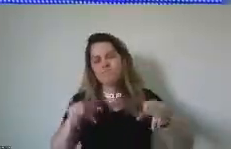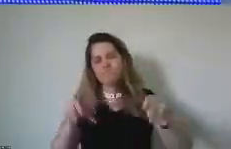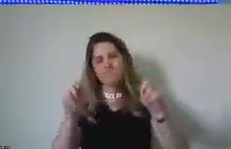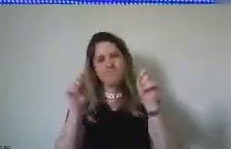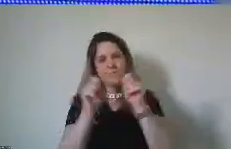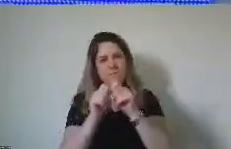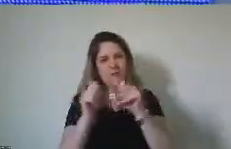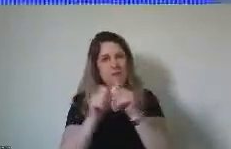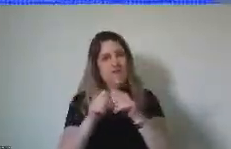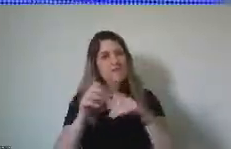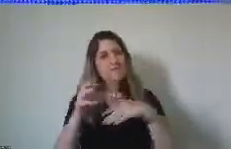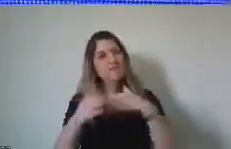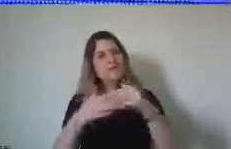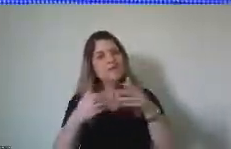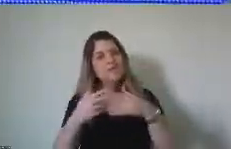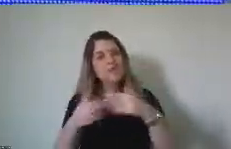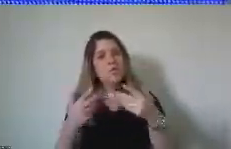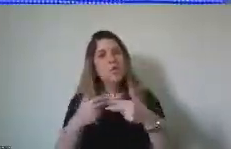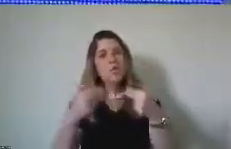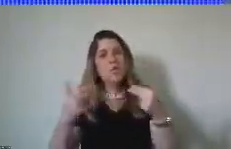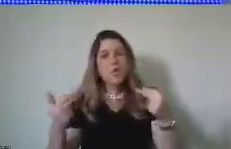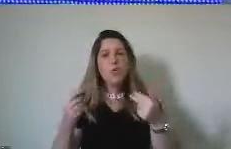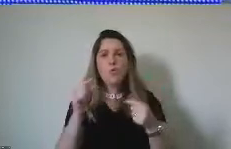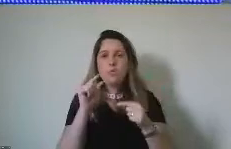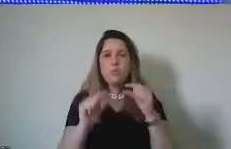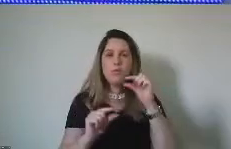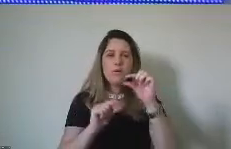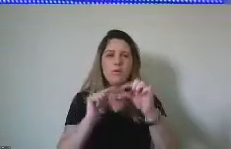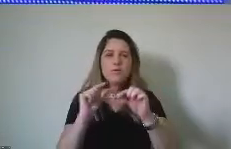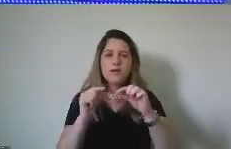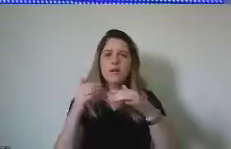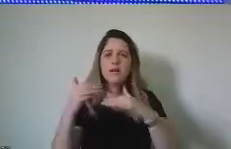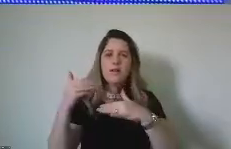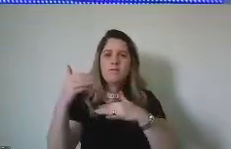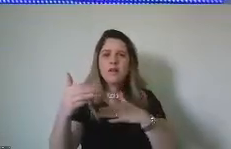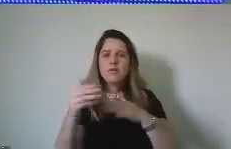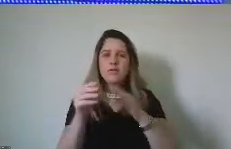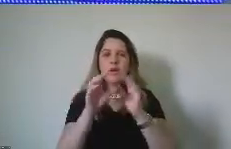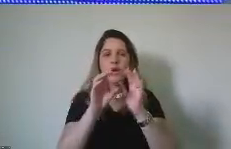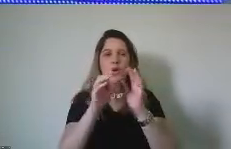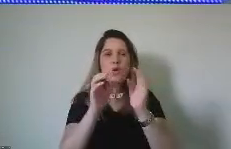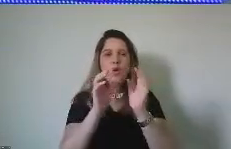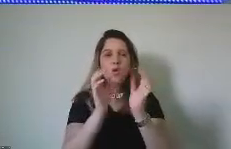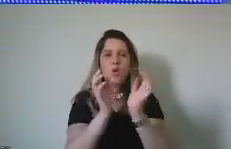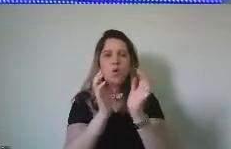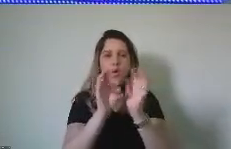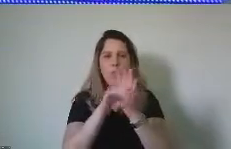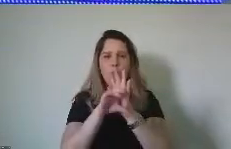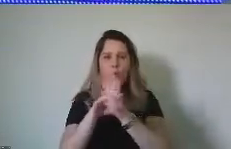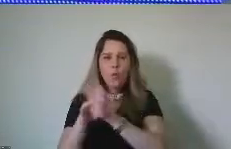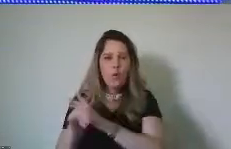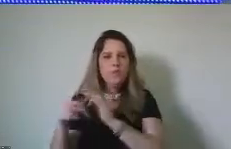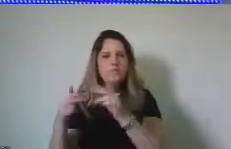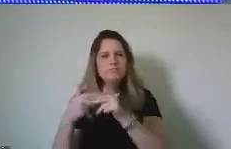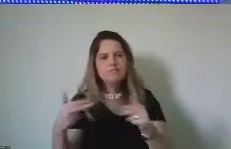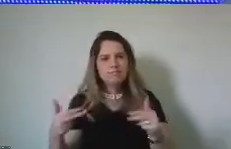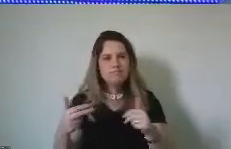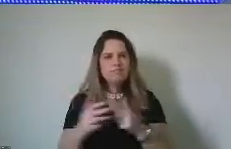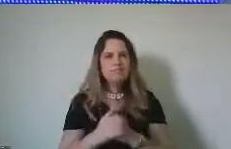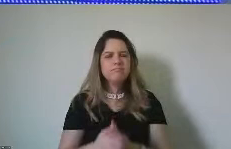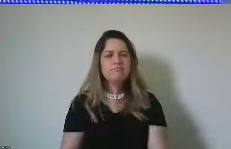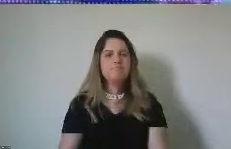em alguns casos um pouco na frente dos concorrentes permitindo que a gente continue crescendo e gerando valor